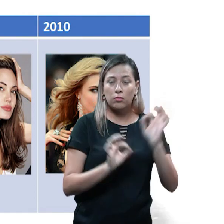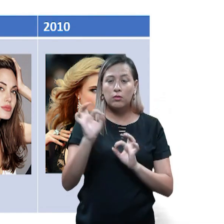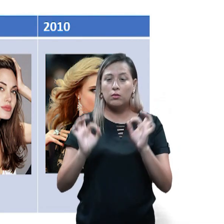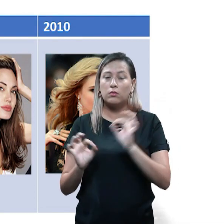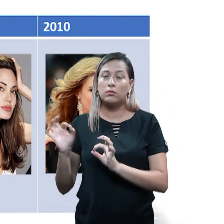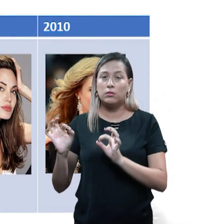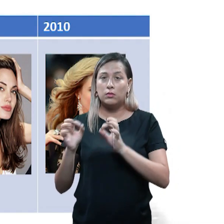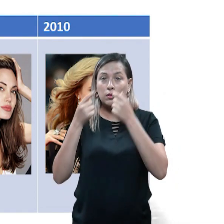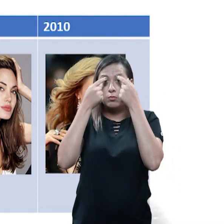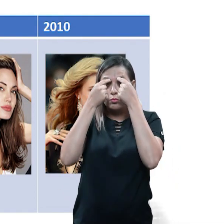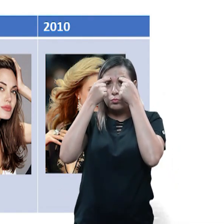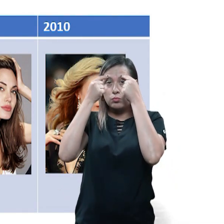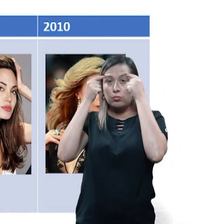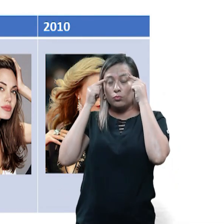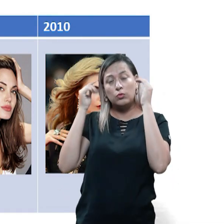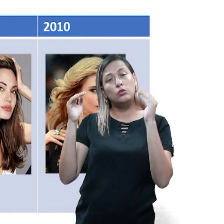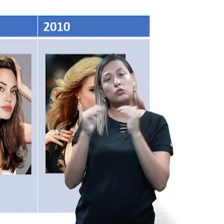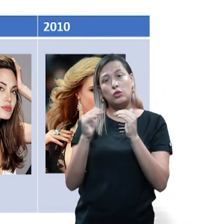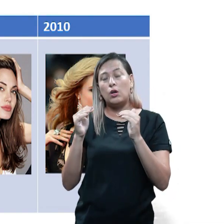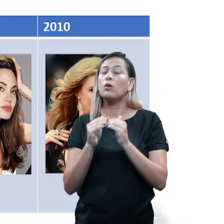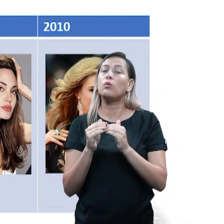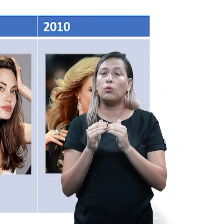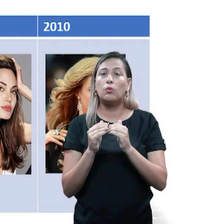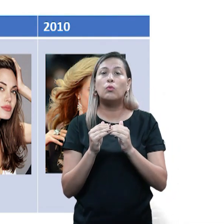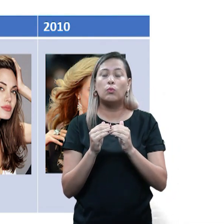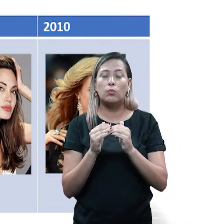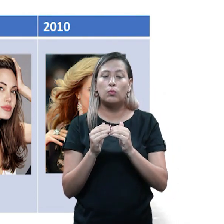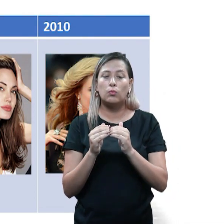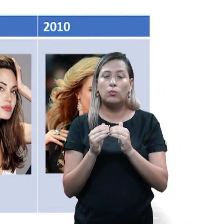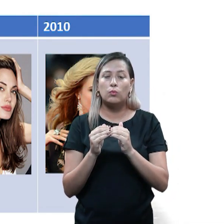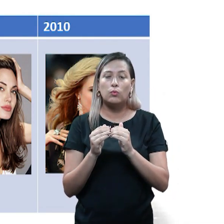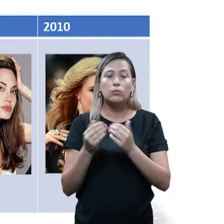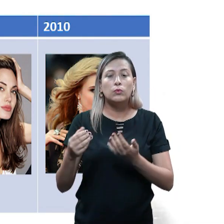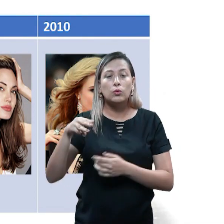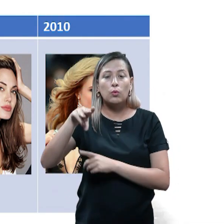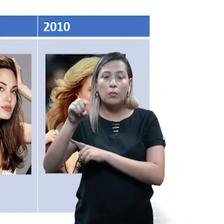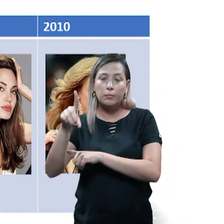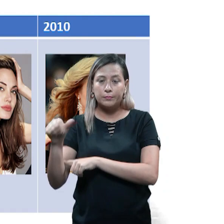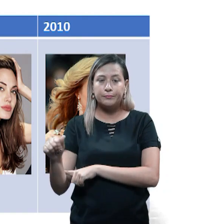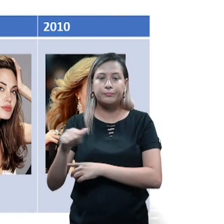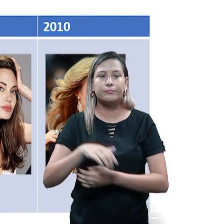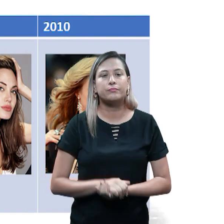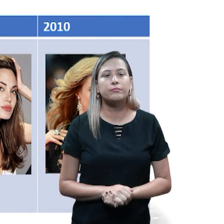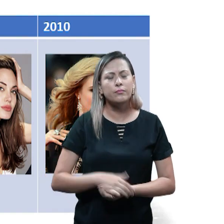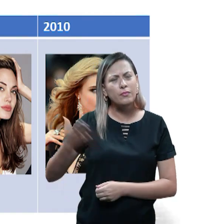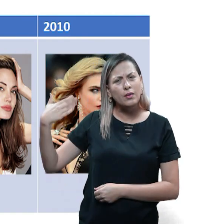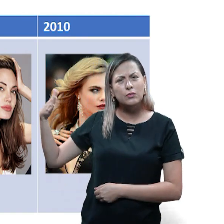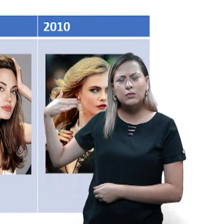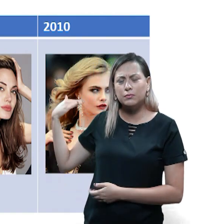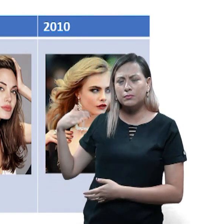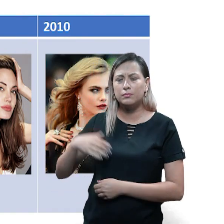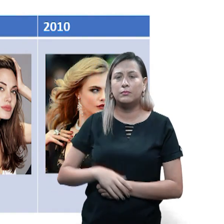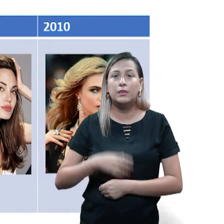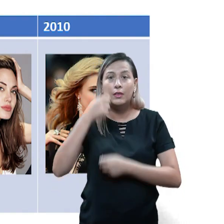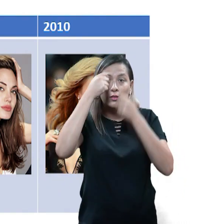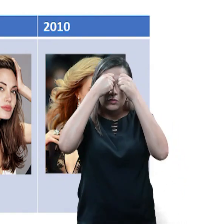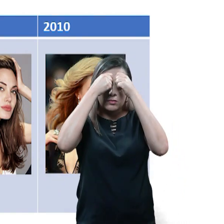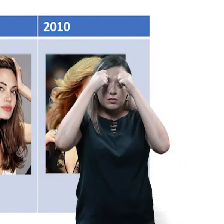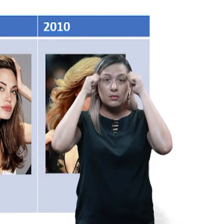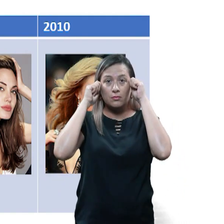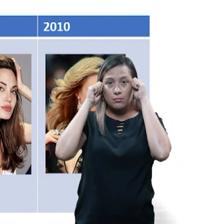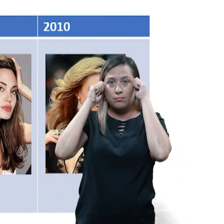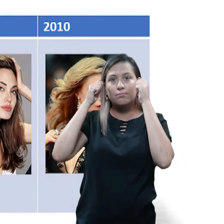olhos de acordo com as tendências de moda de cada década. Nos tempos renascentistas, era comum a raspagem das